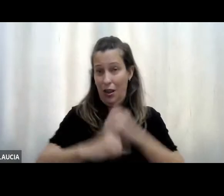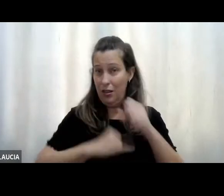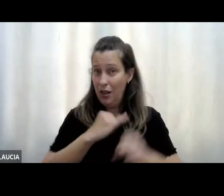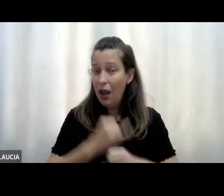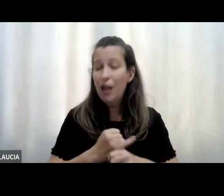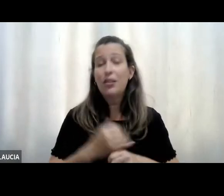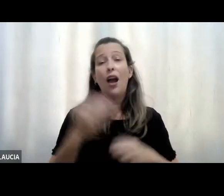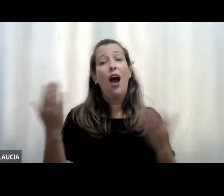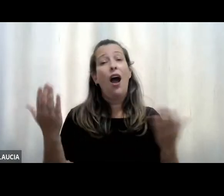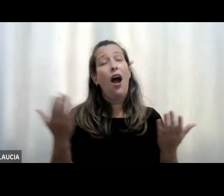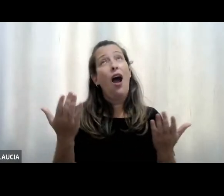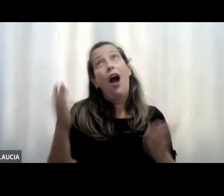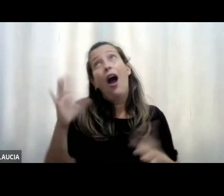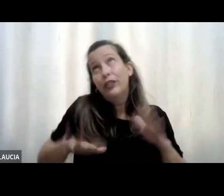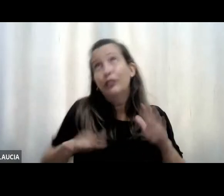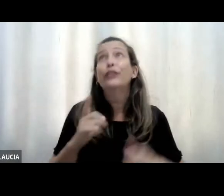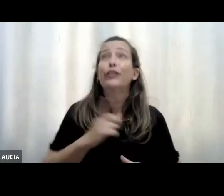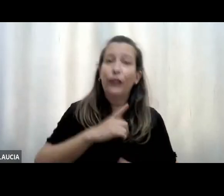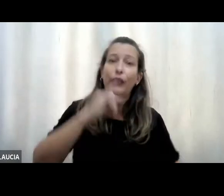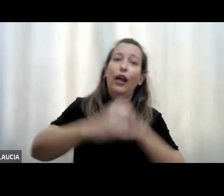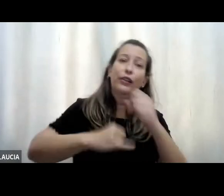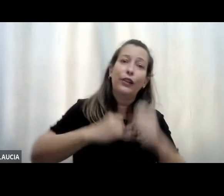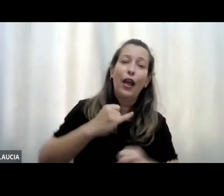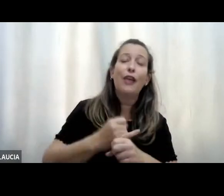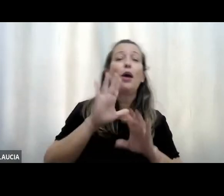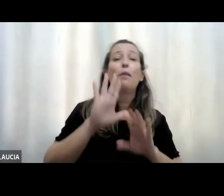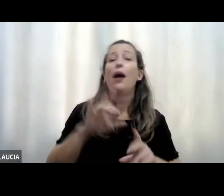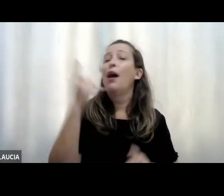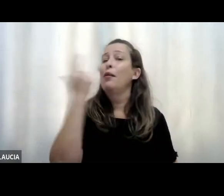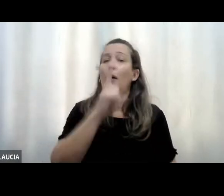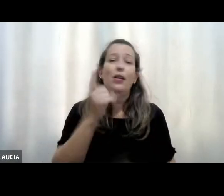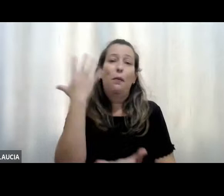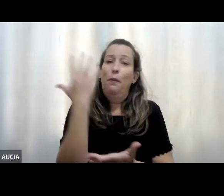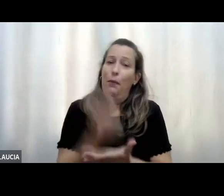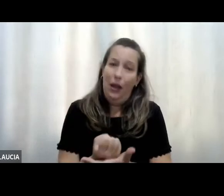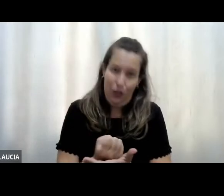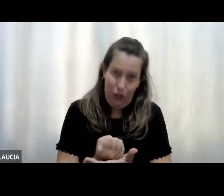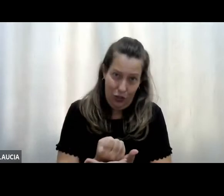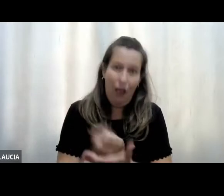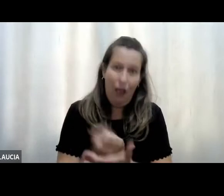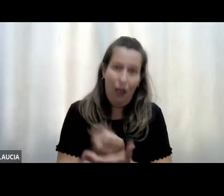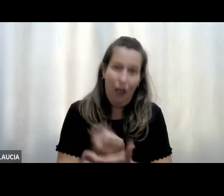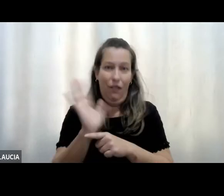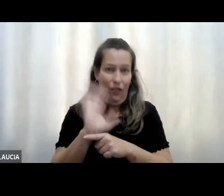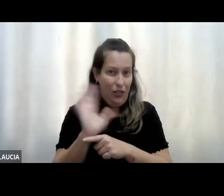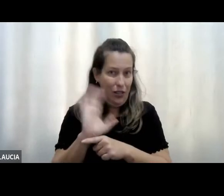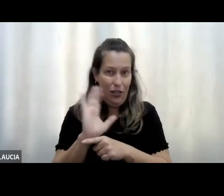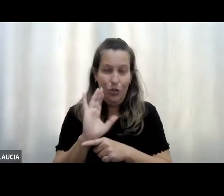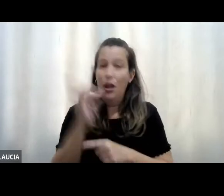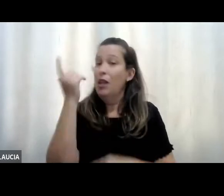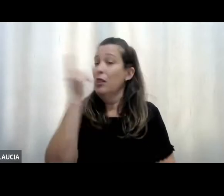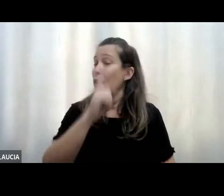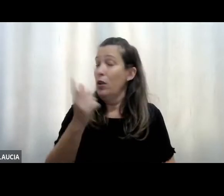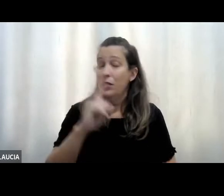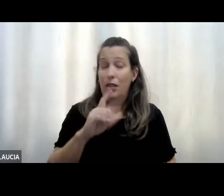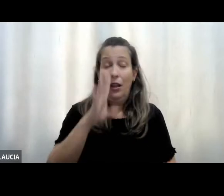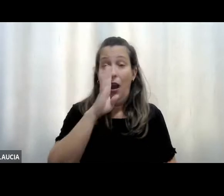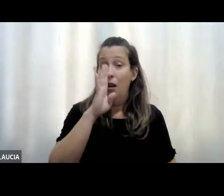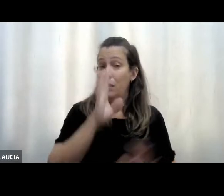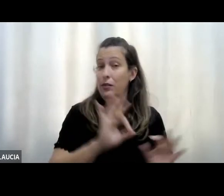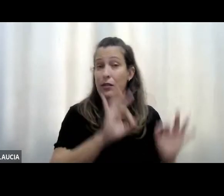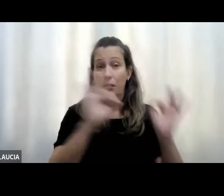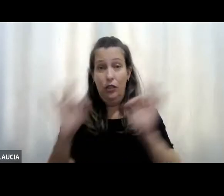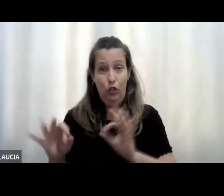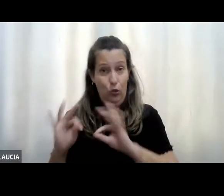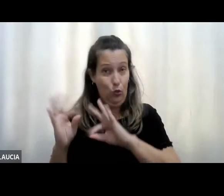assistir tudo. Então, assim, eu também não considero que essa estratégia de redes sociais ela abarca